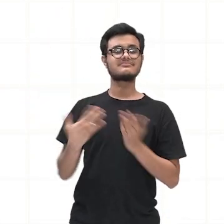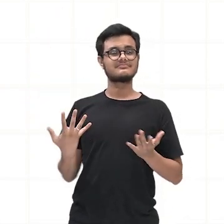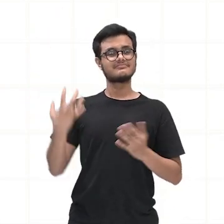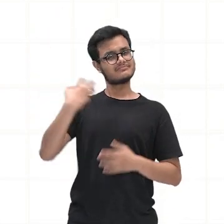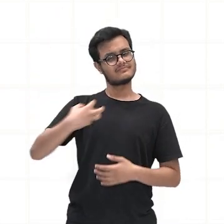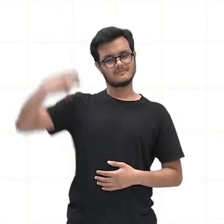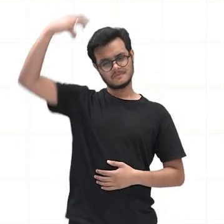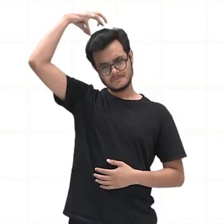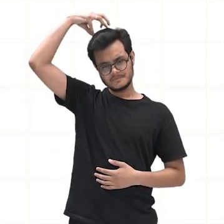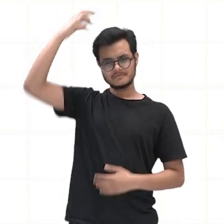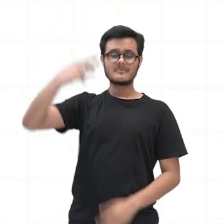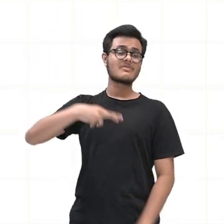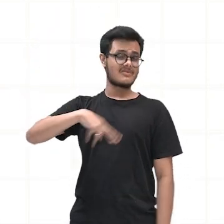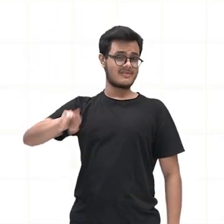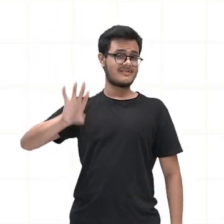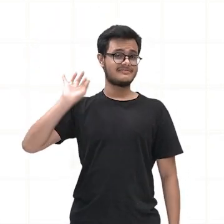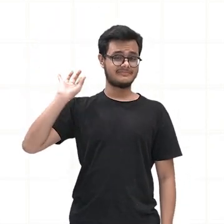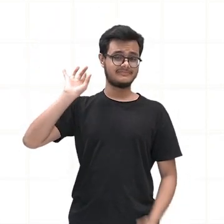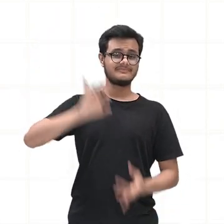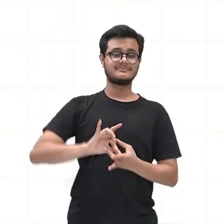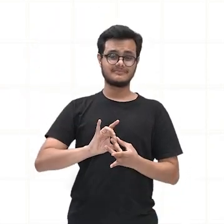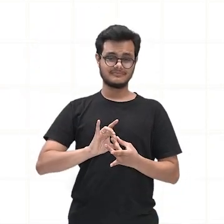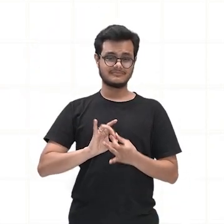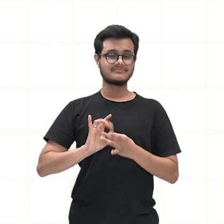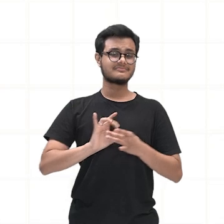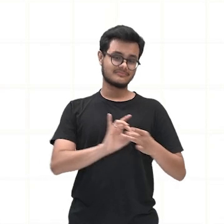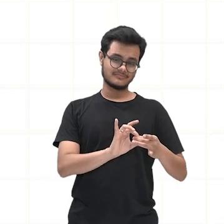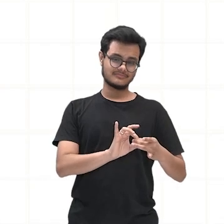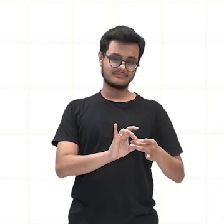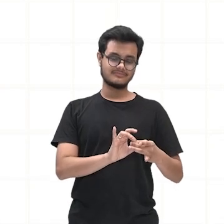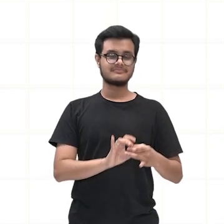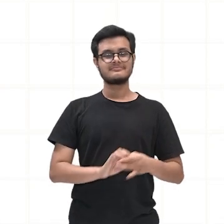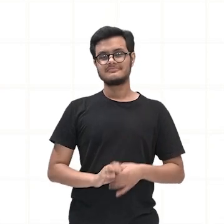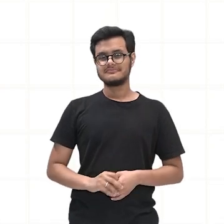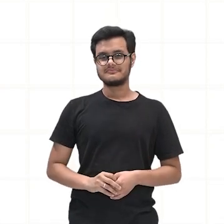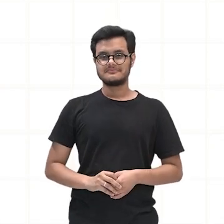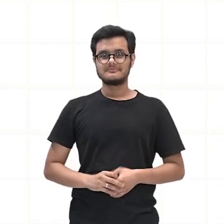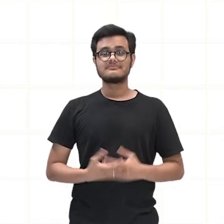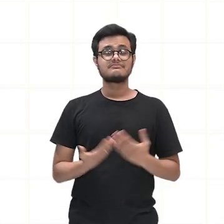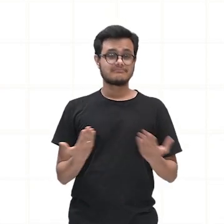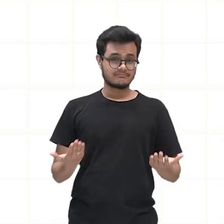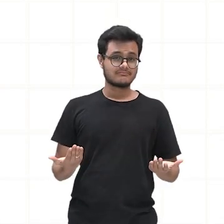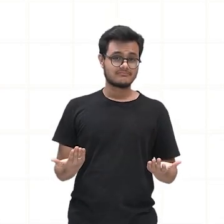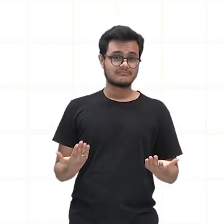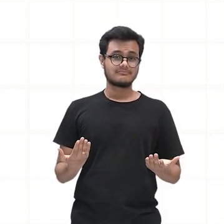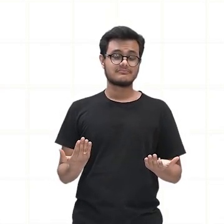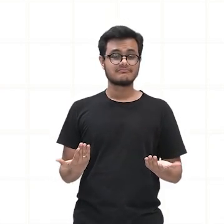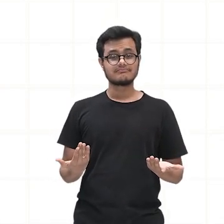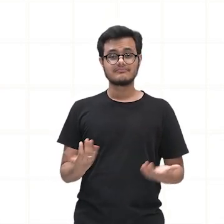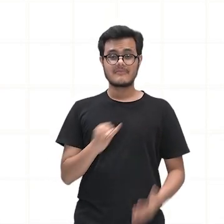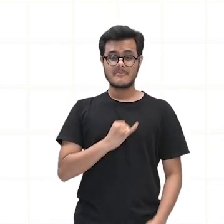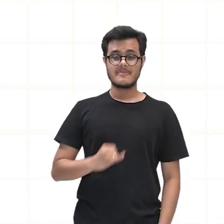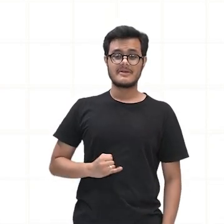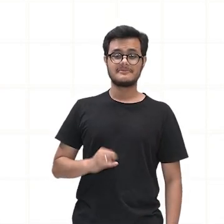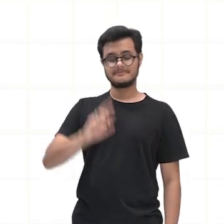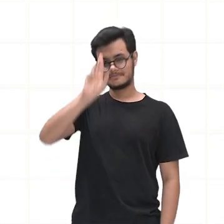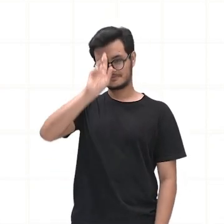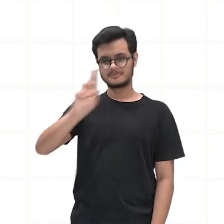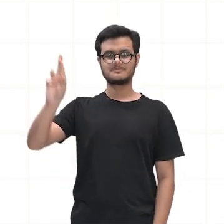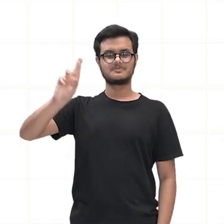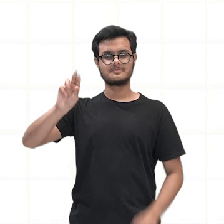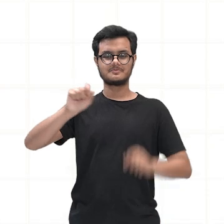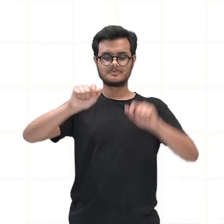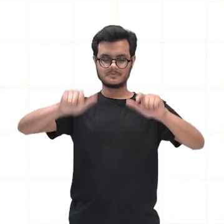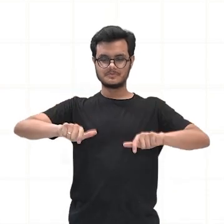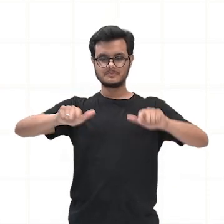de imperador sempre tendo aí uma forte dimensão religiosa. Afinal de contas, ele era o chefe